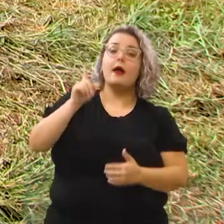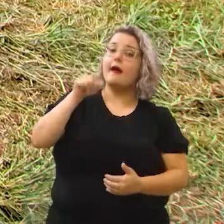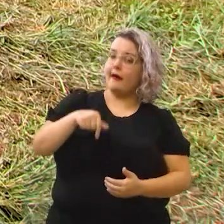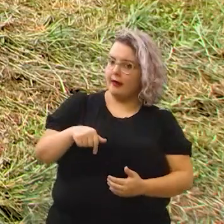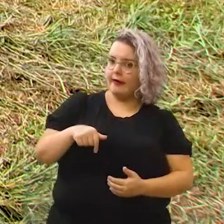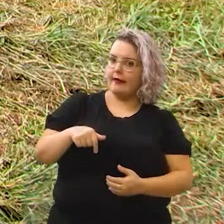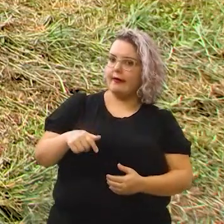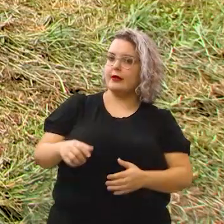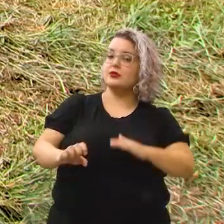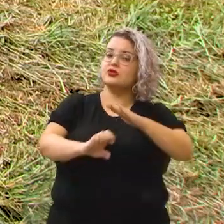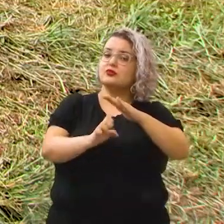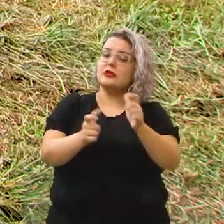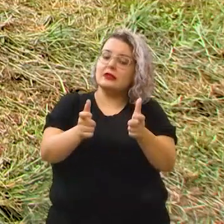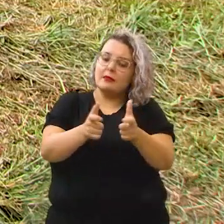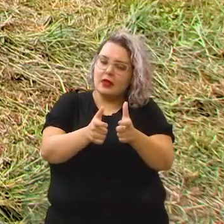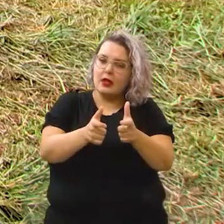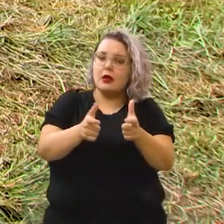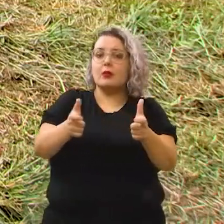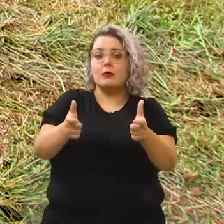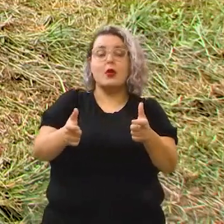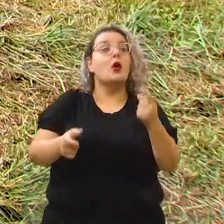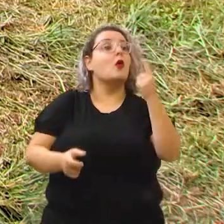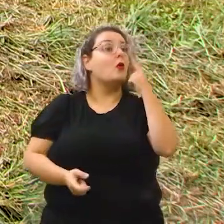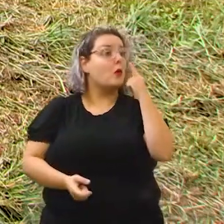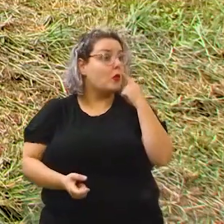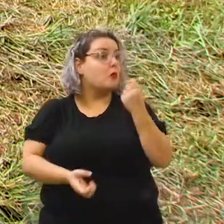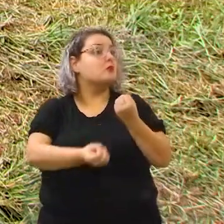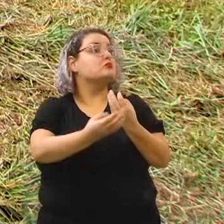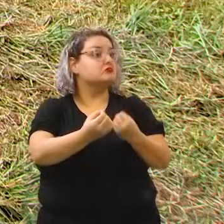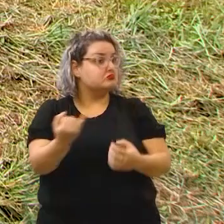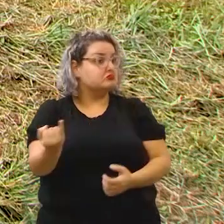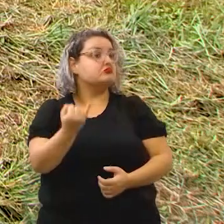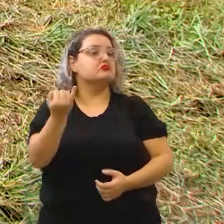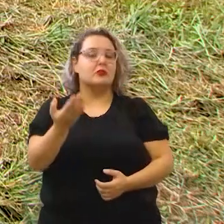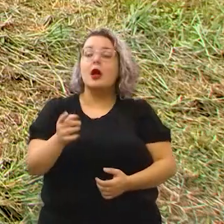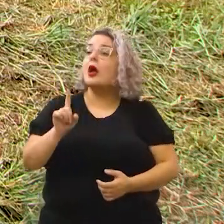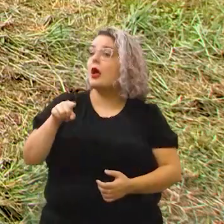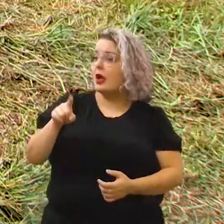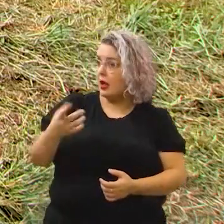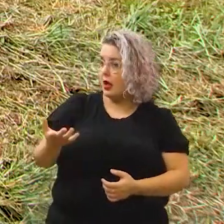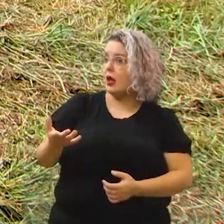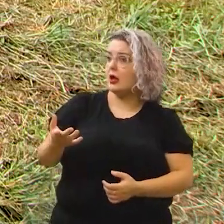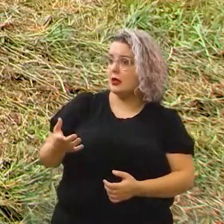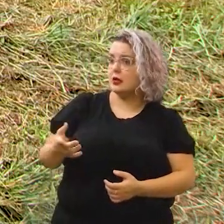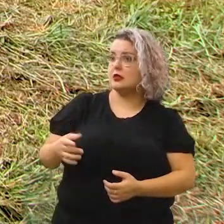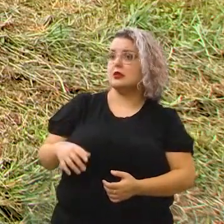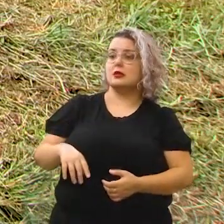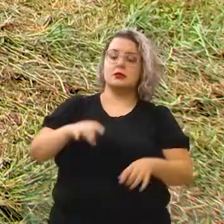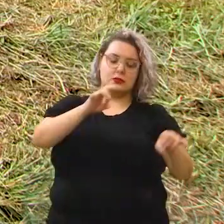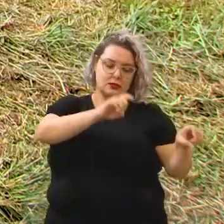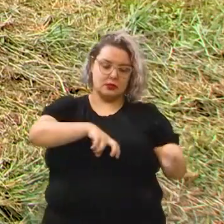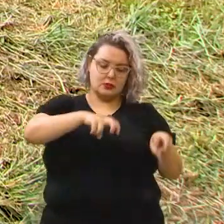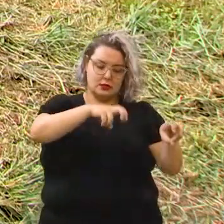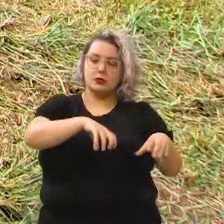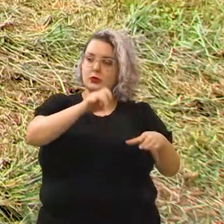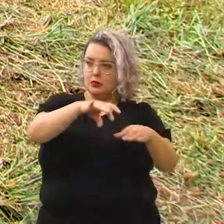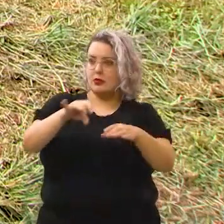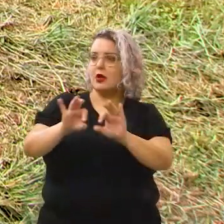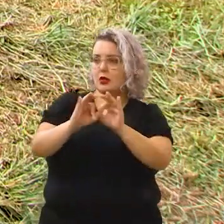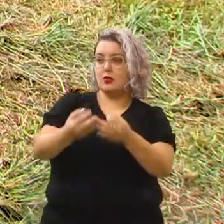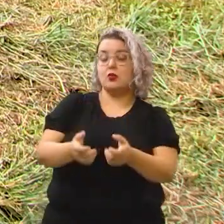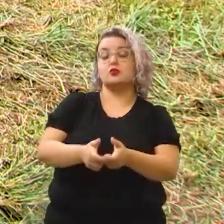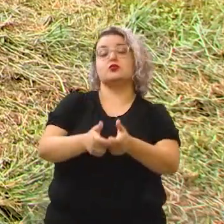come, ela vem de pequenos e médios agricultores. Olha só, pessoal, informação super importante. Que são os agricultores familiares.